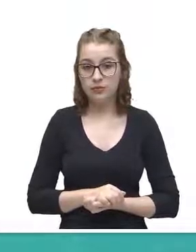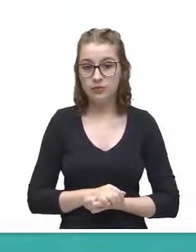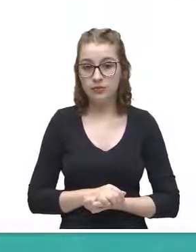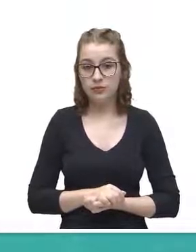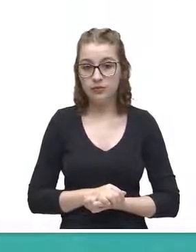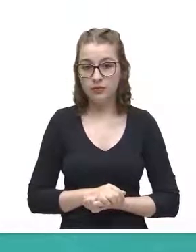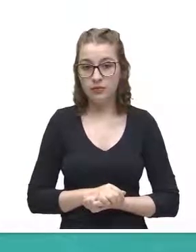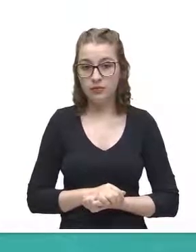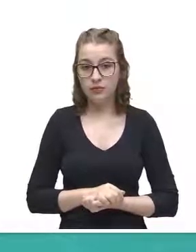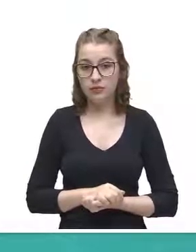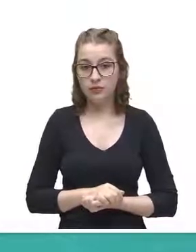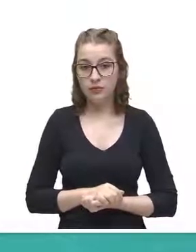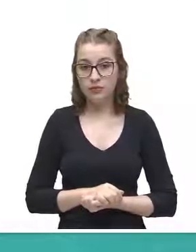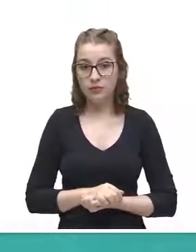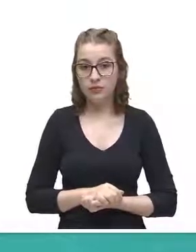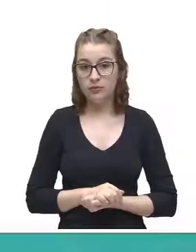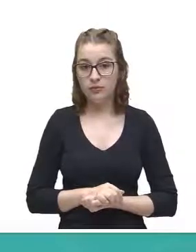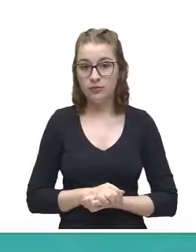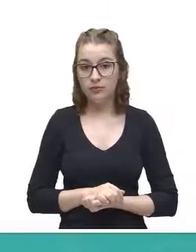em